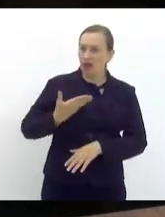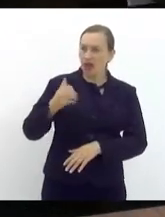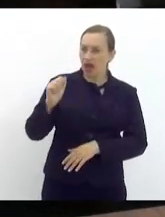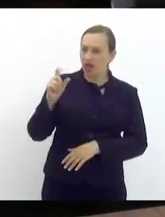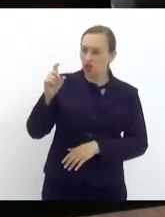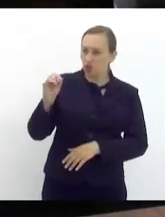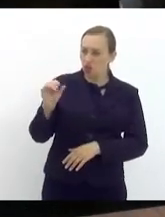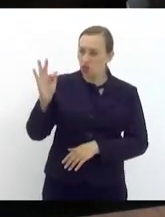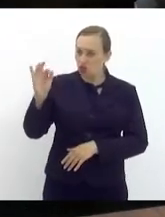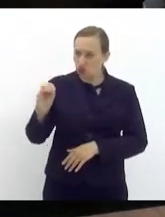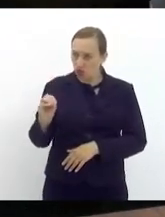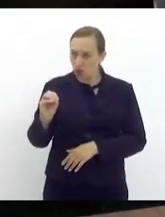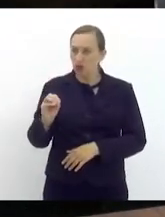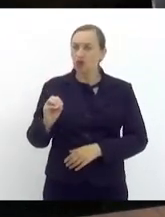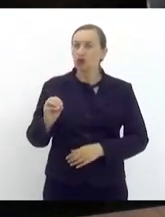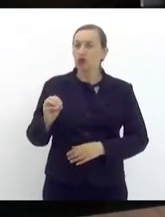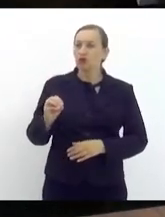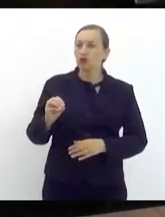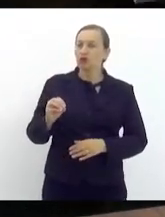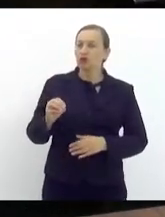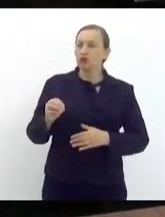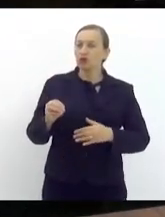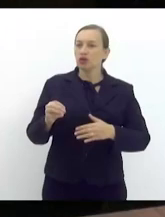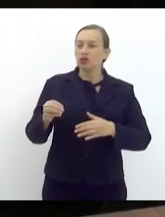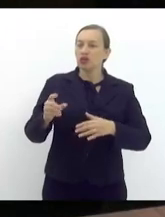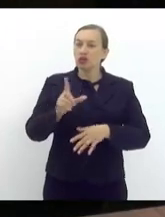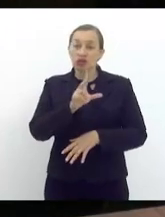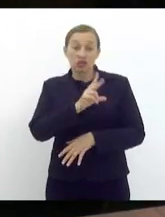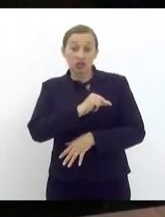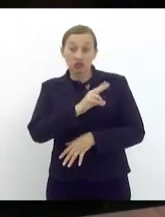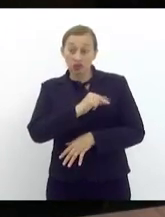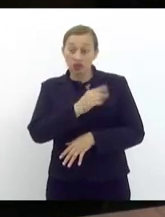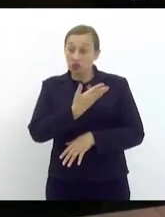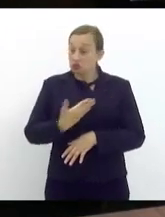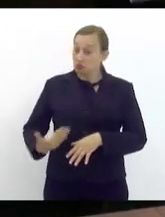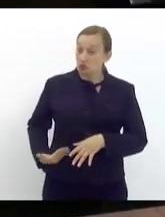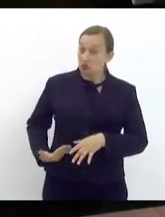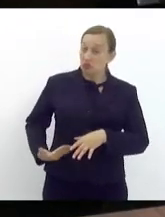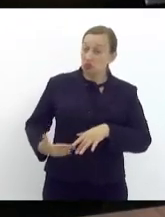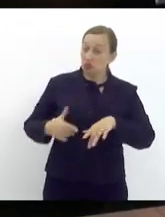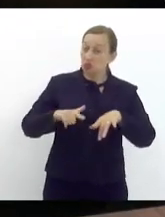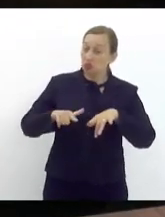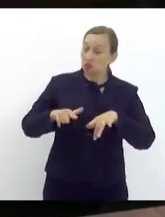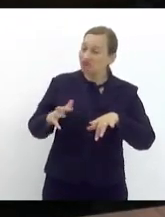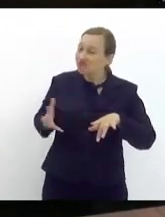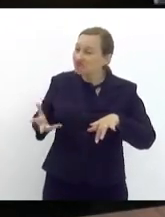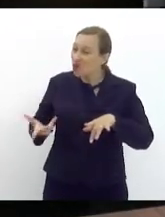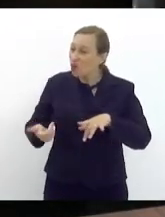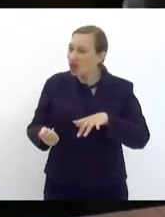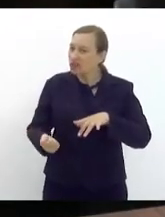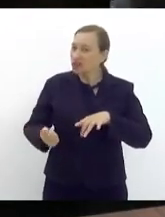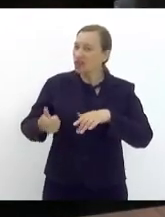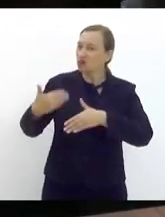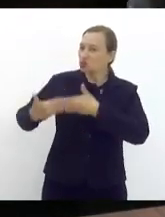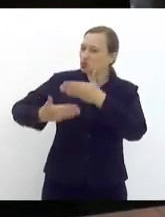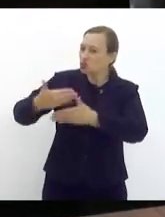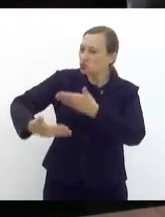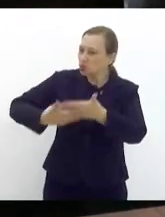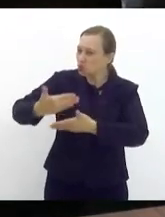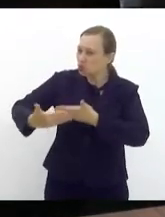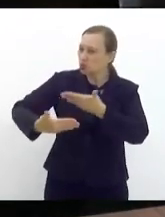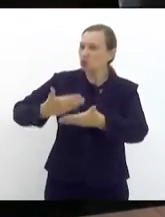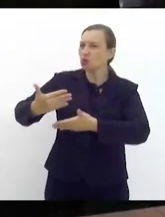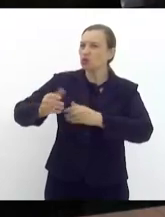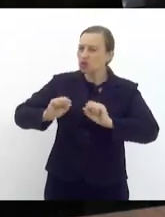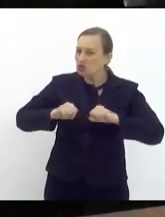Konder, que por onde passou tem uma trajetória de resultado, uma trajetória de eficiência, de entrega no